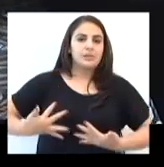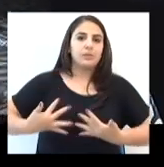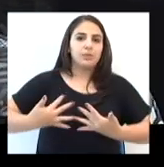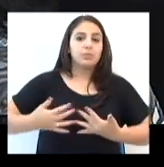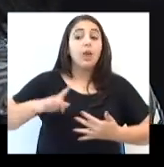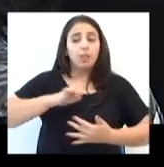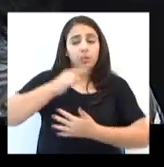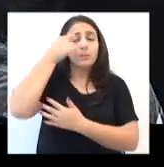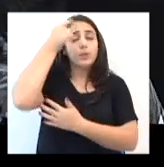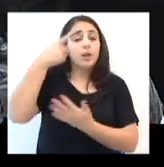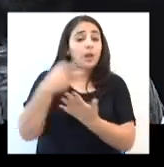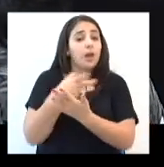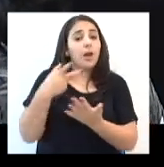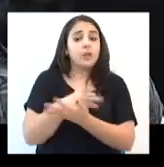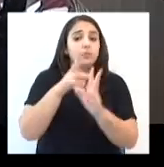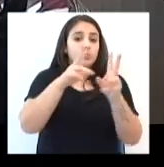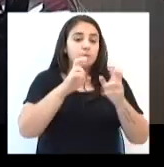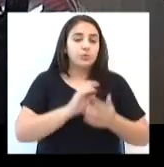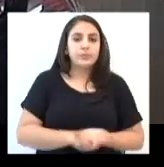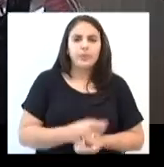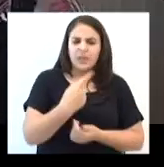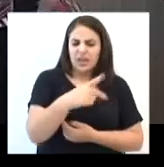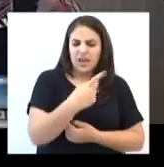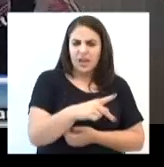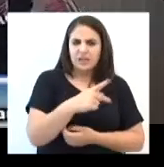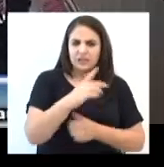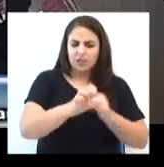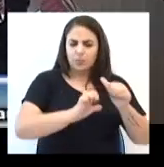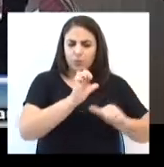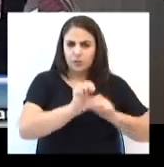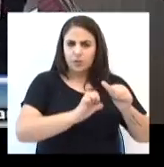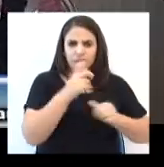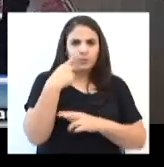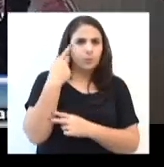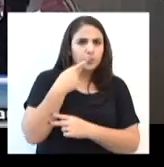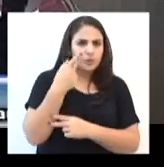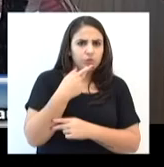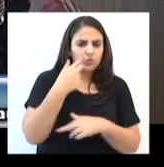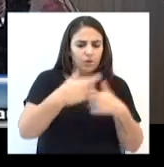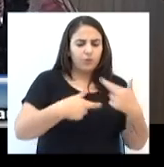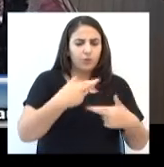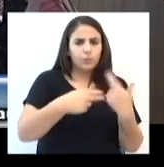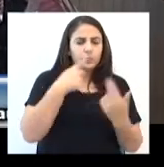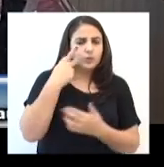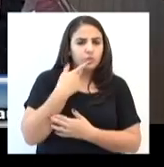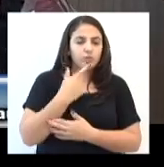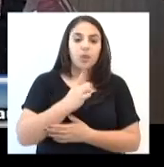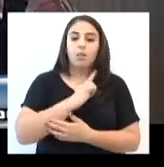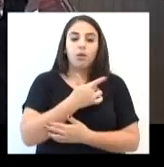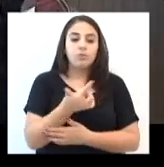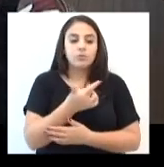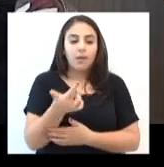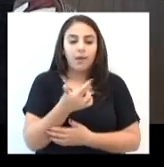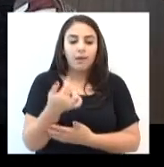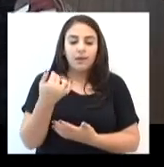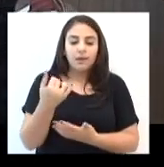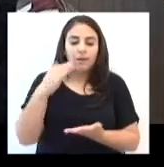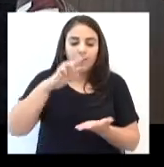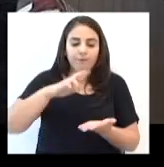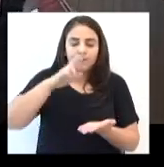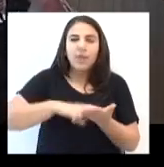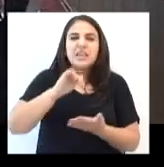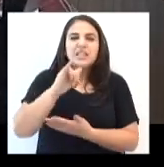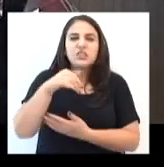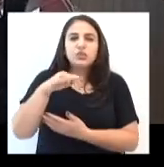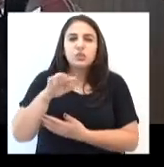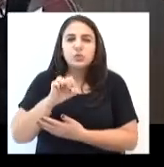ideia errada sobre o assunto. Essa reforma política, ela não seria uma reforma institucional,